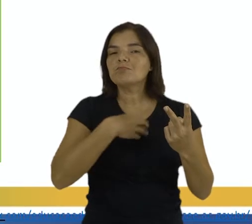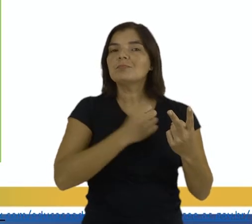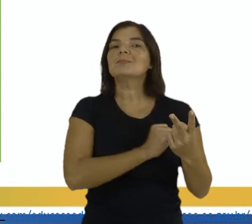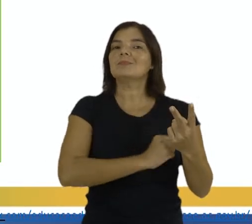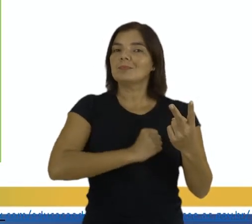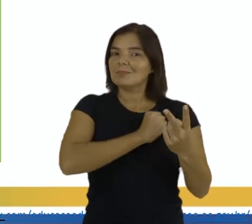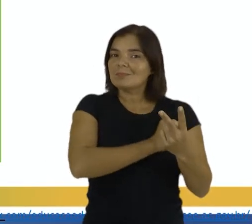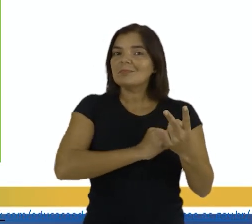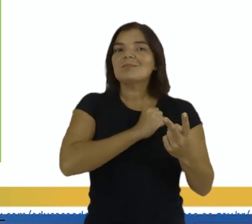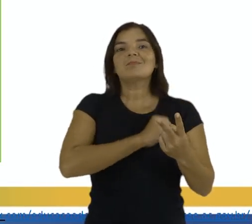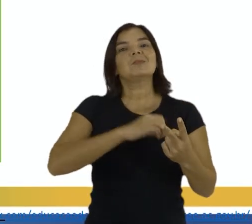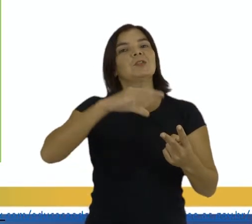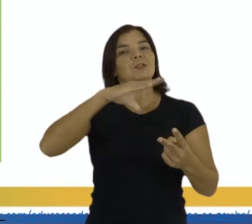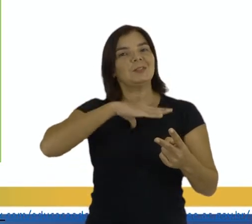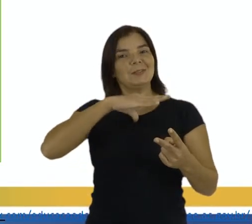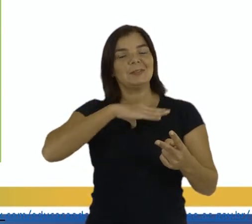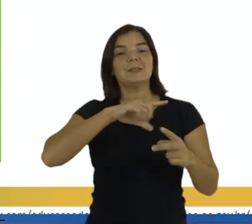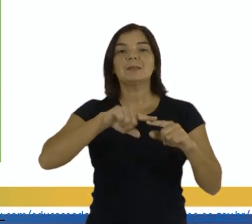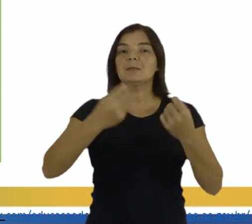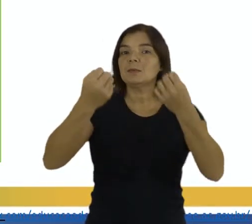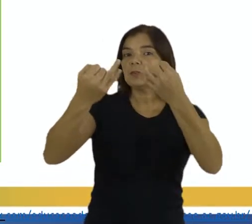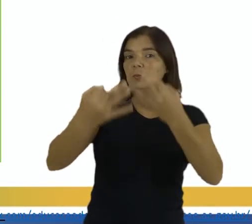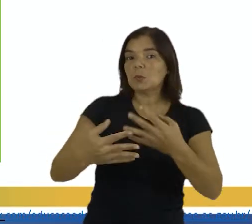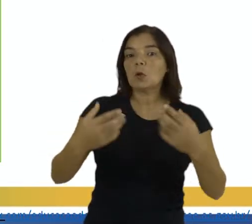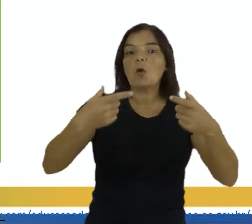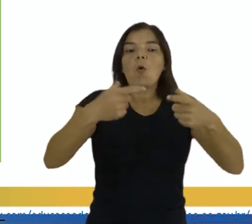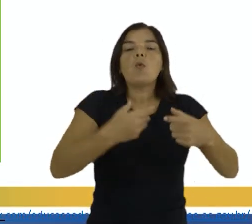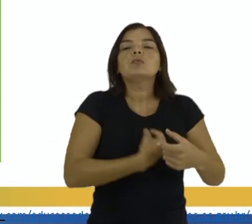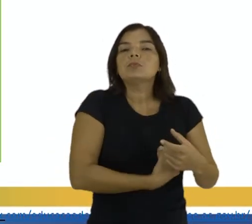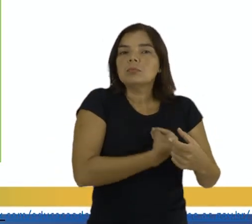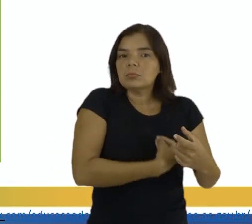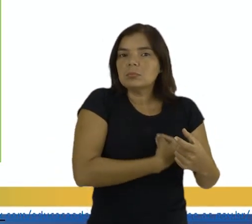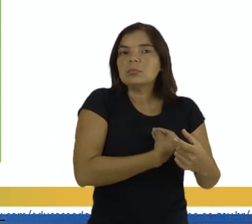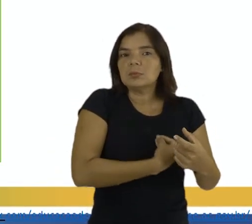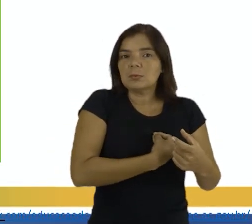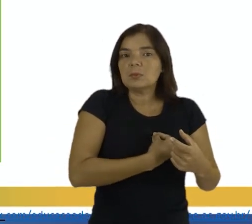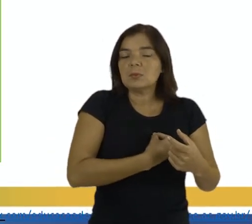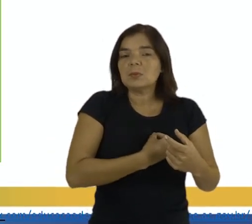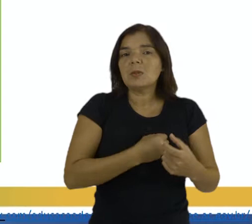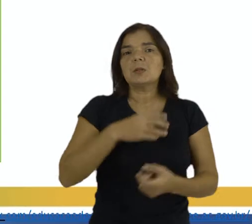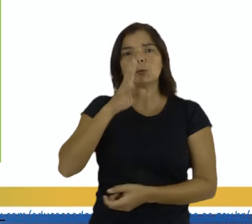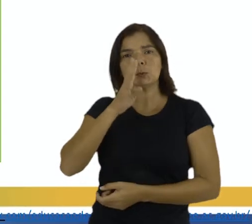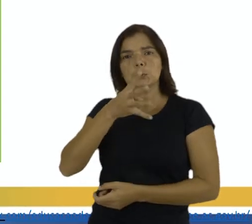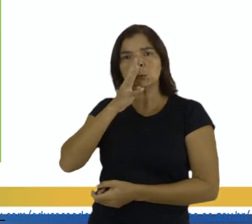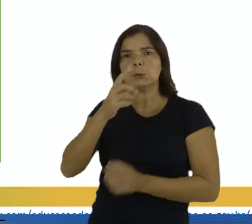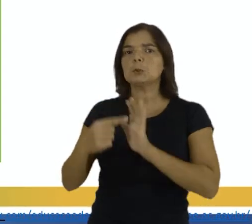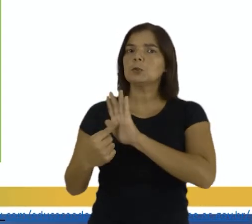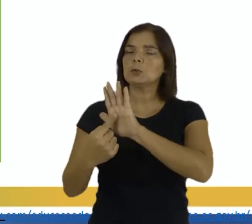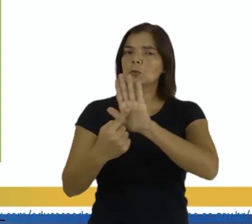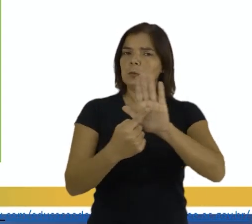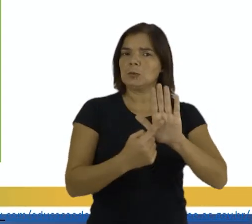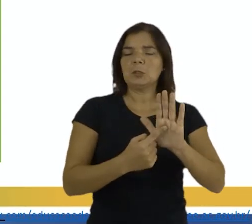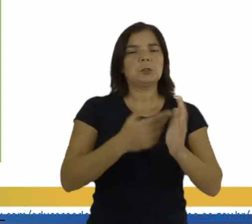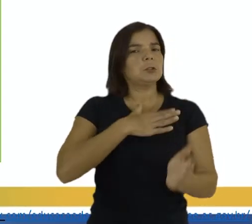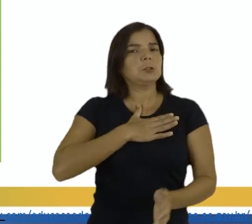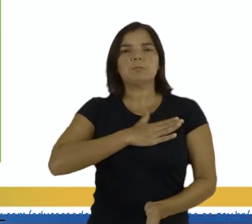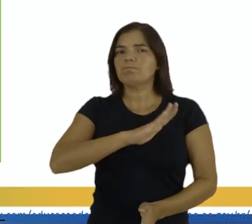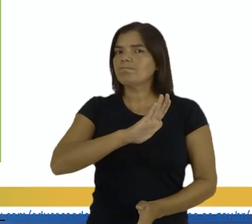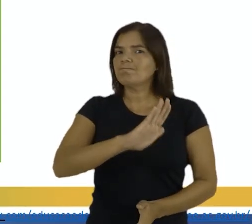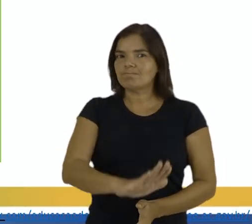saudade da sua terra. Relata sobre o lugar atual que está morando, fazendo críticas e demonstrando sua